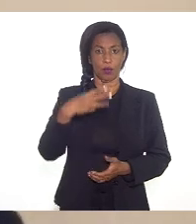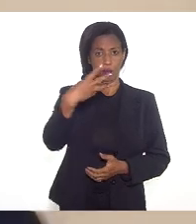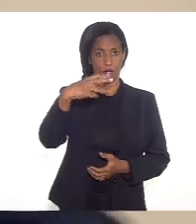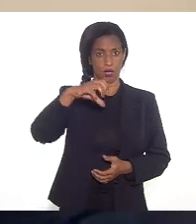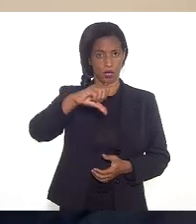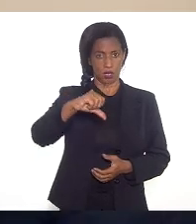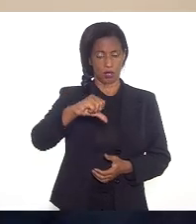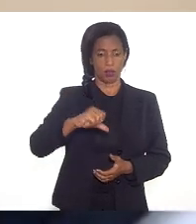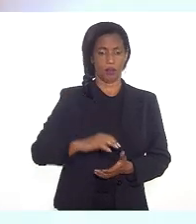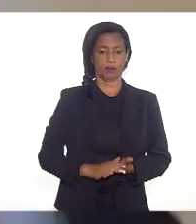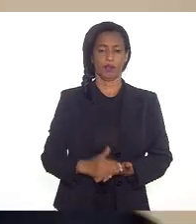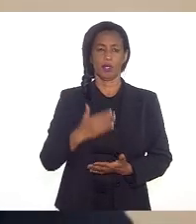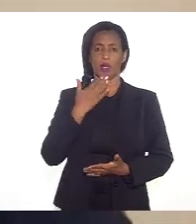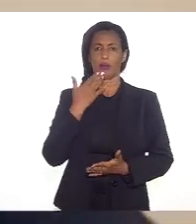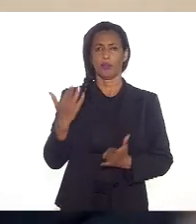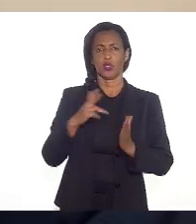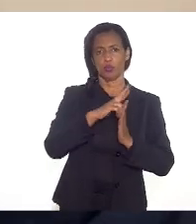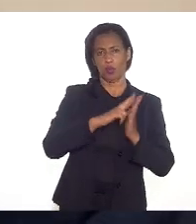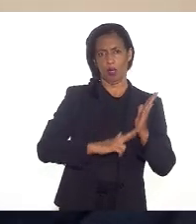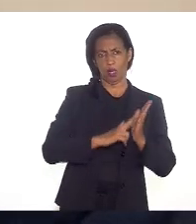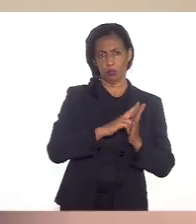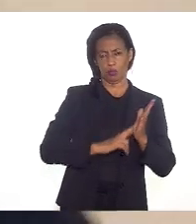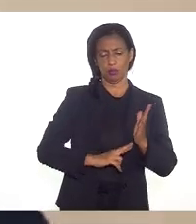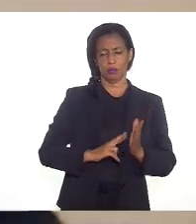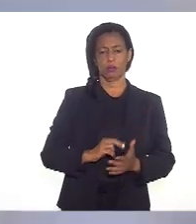39, a pedido do relator.